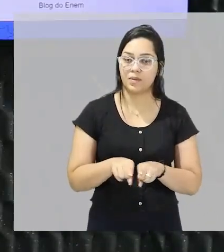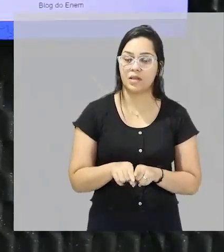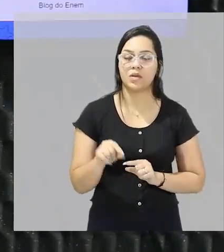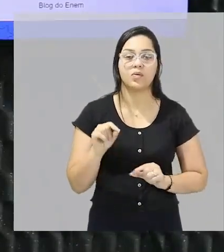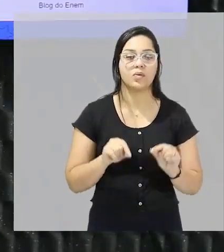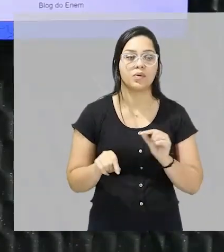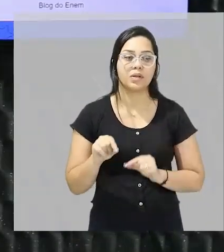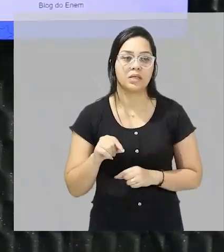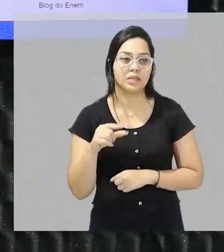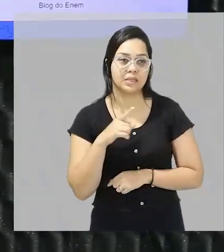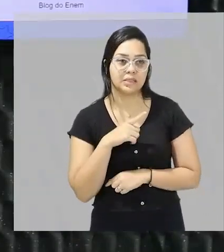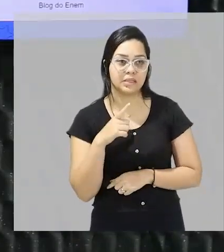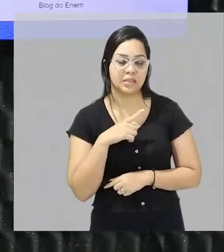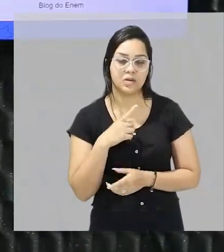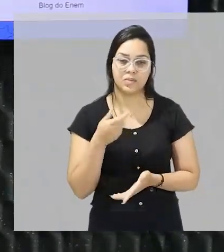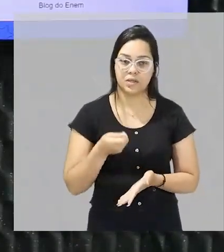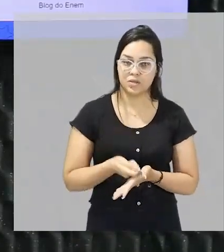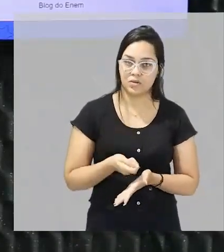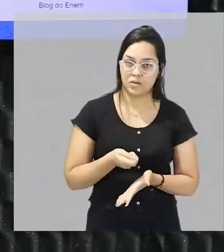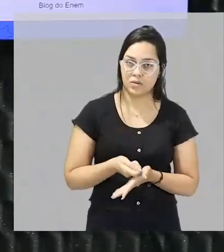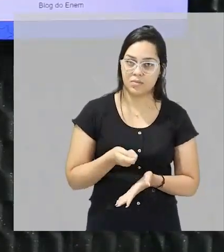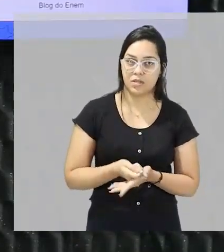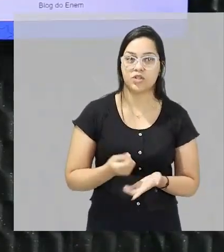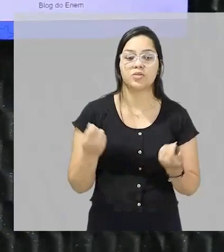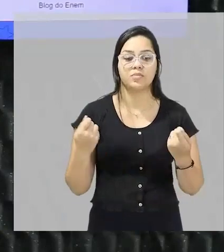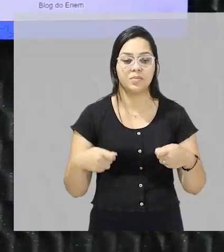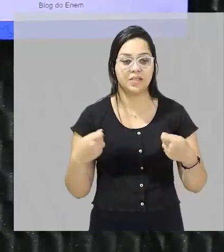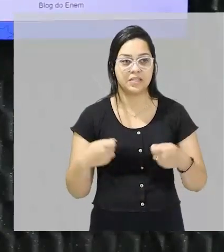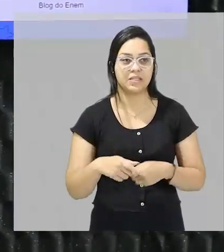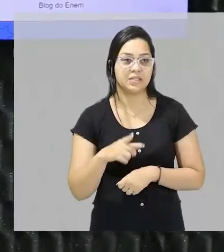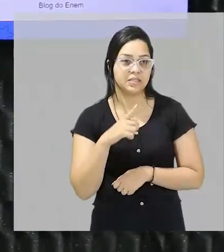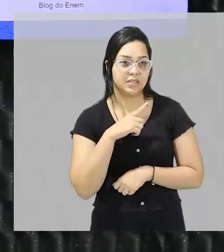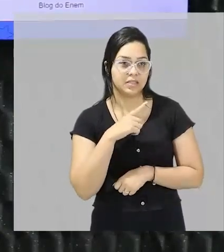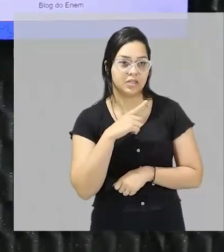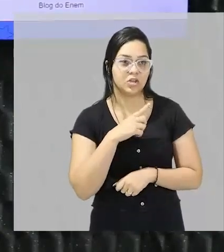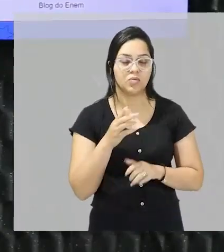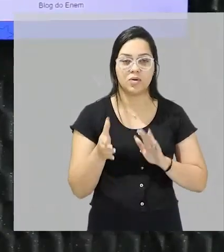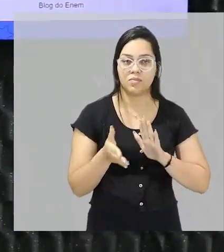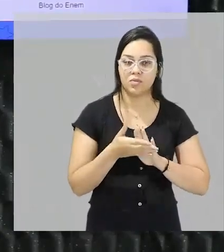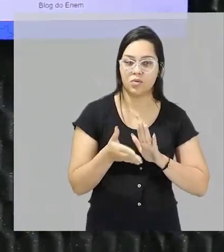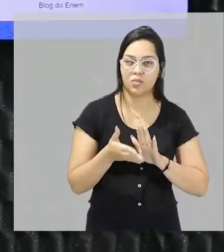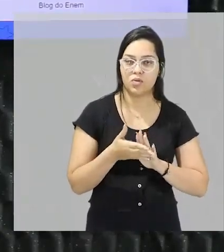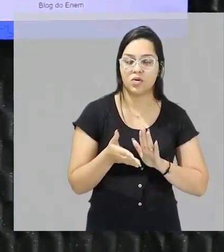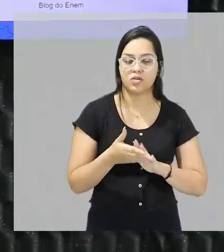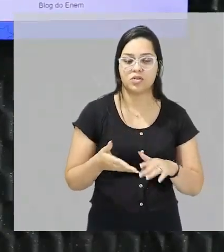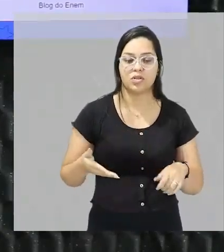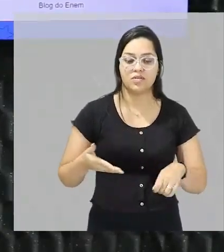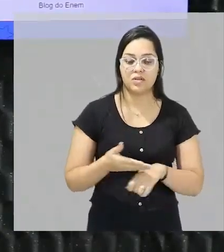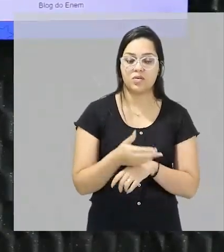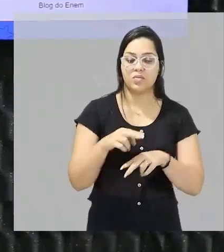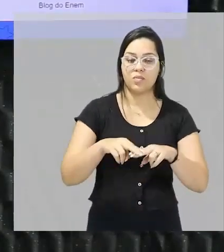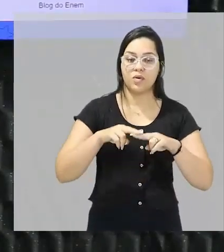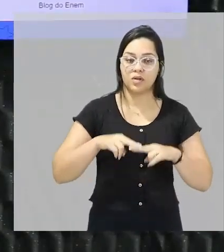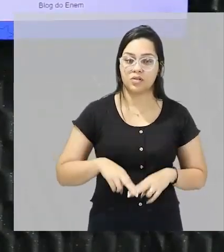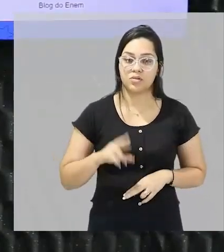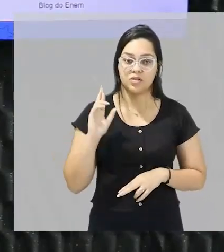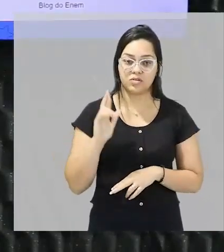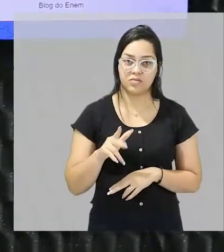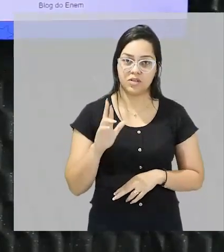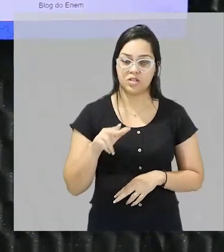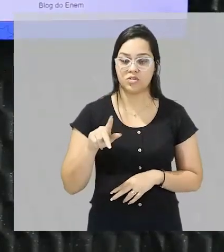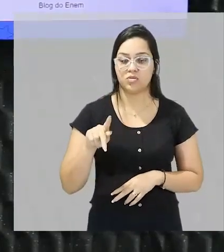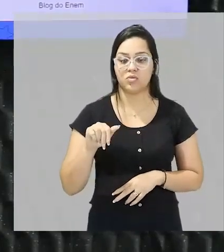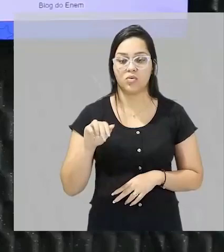que obrigatoriamente precisa ter uma proposta de intervenção. Por isso é diferente do PAS